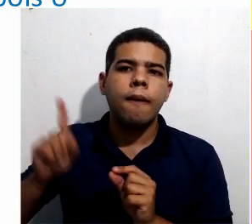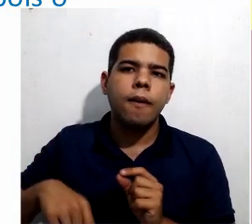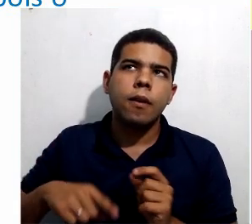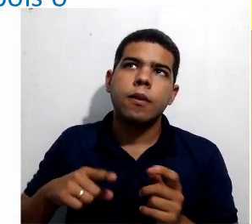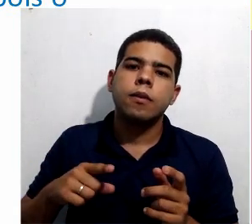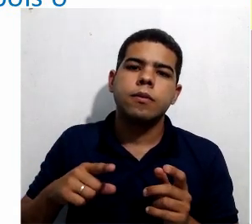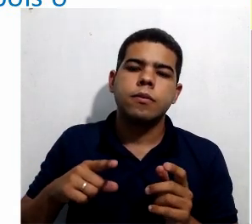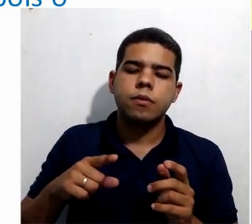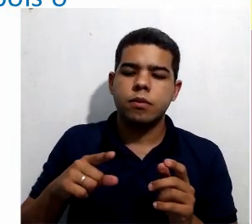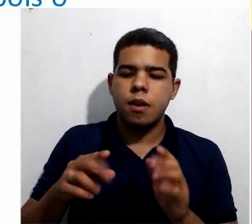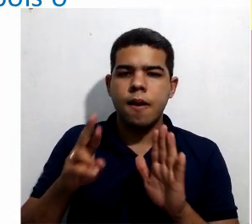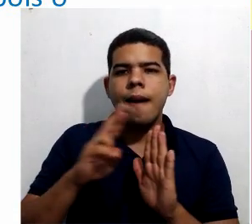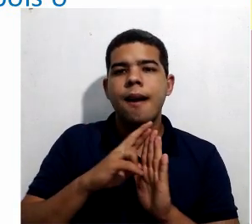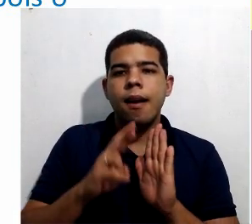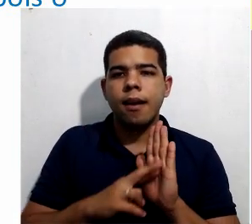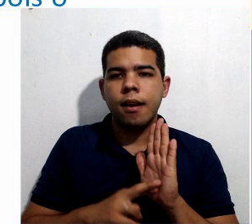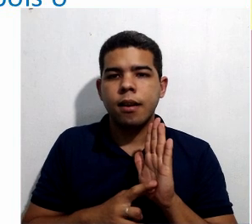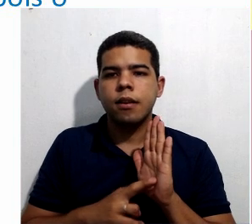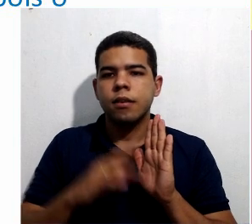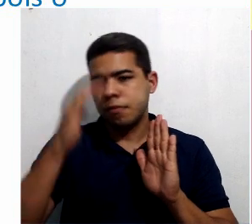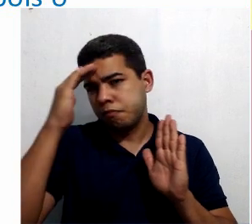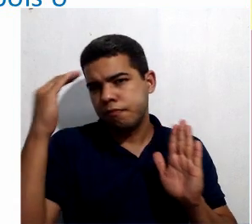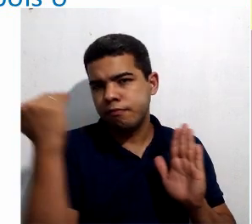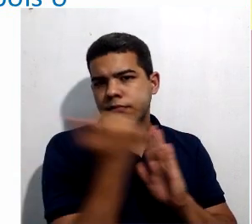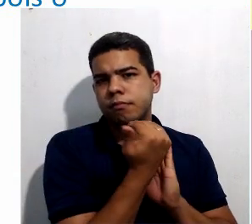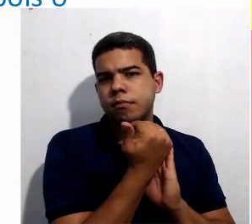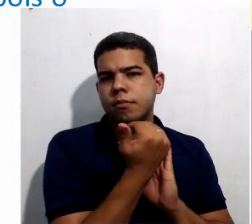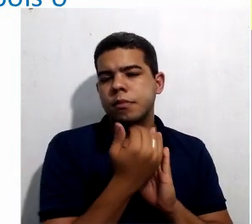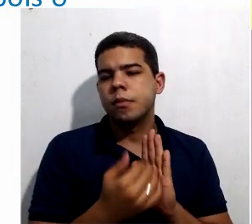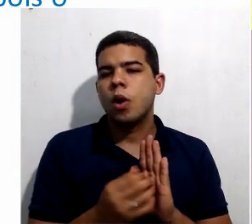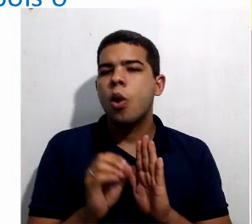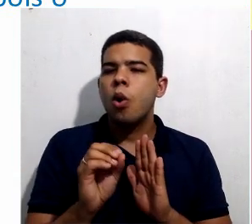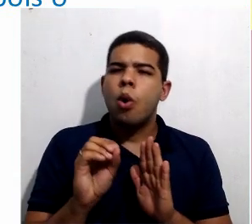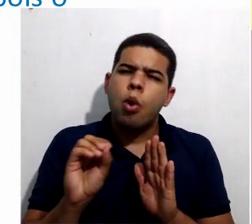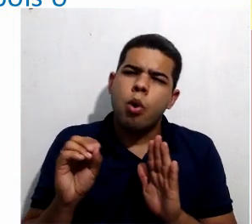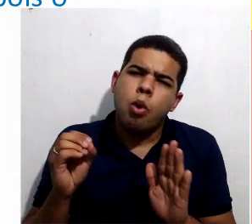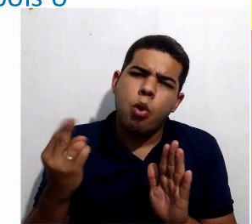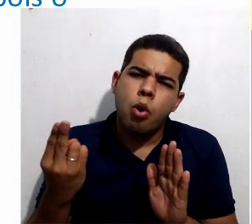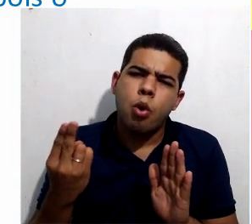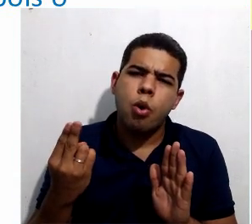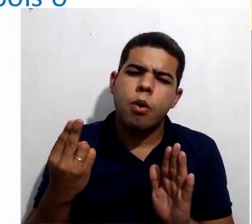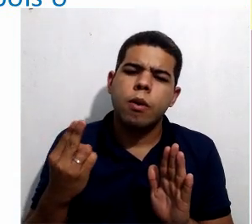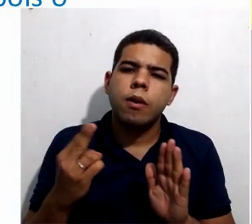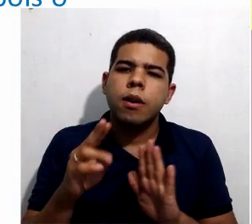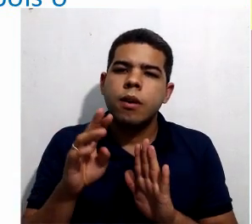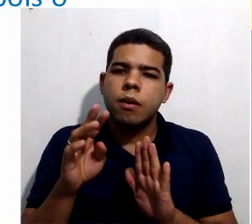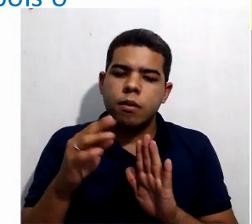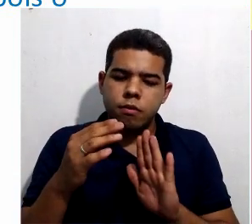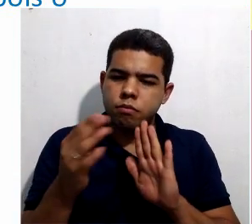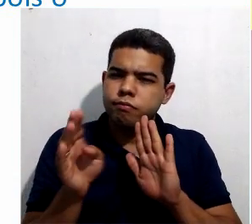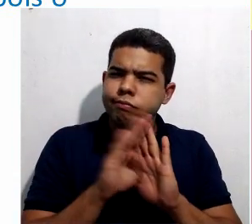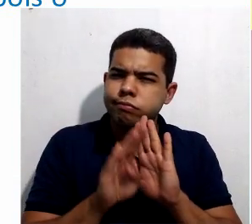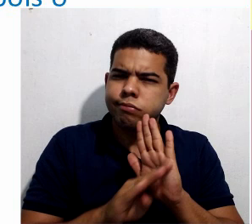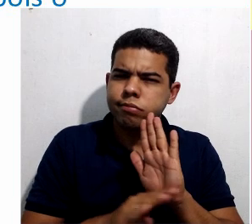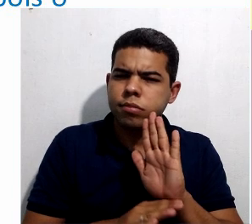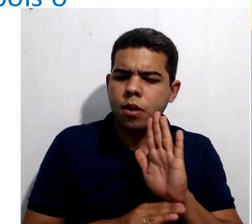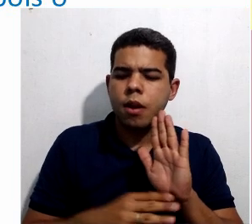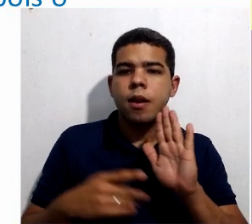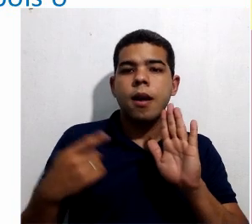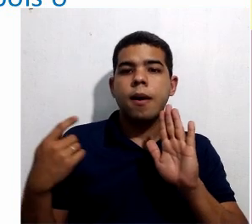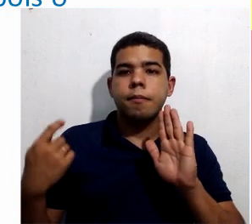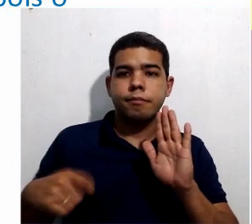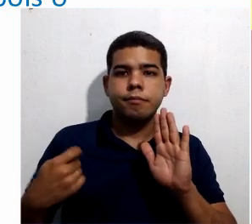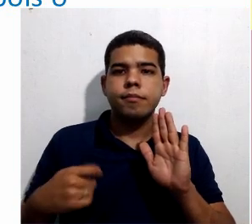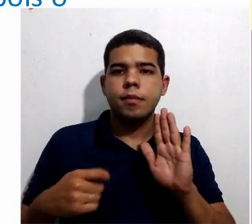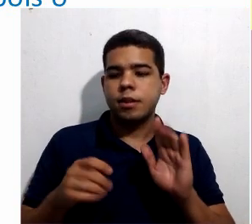a sequência que obedece a uma regra padrão. Ou, por exemplo, que os termos da sequência têm